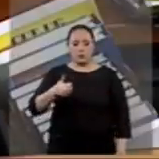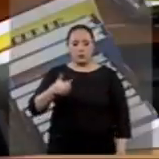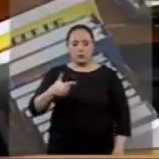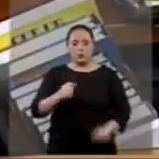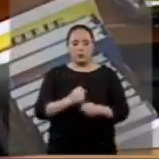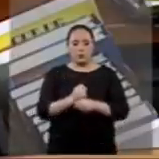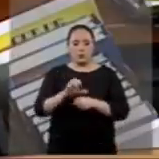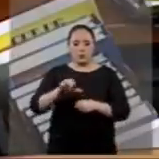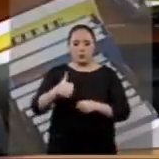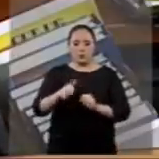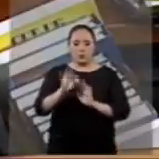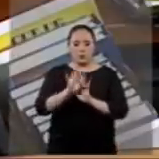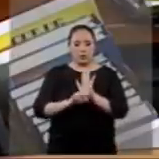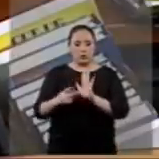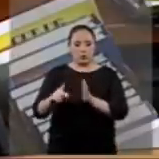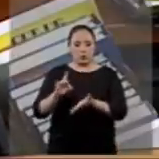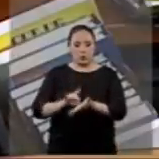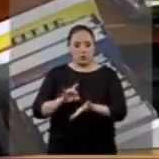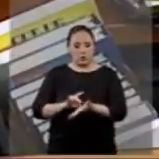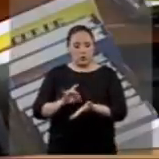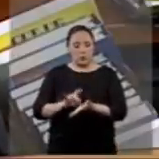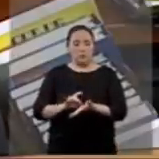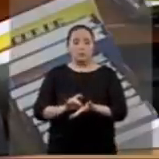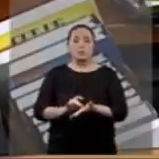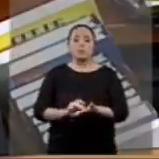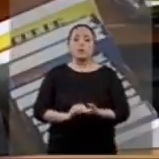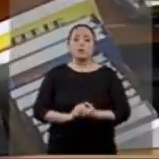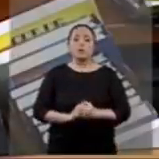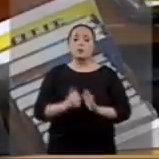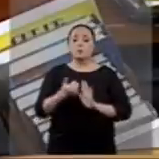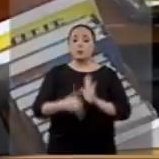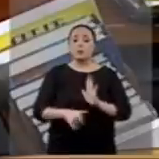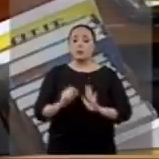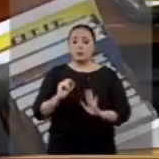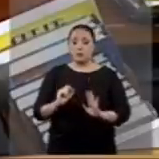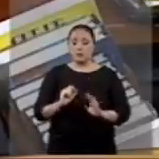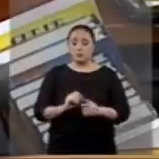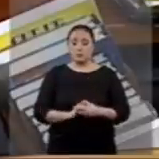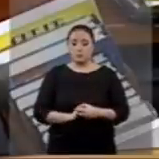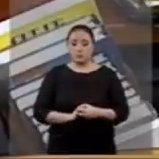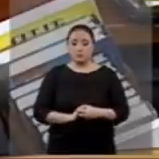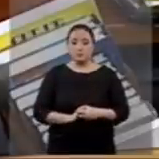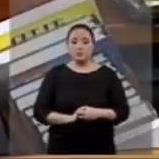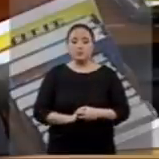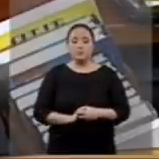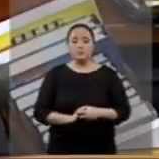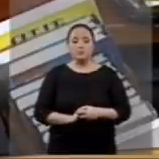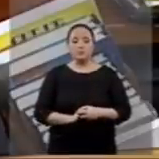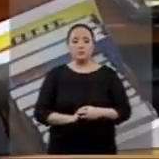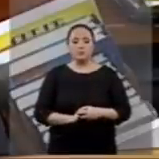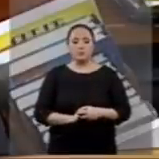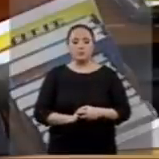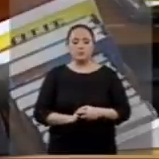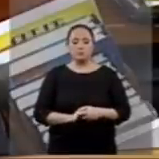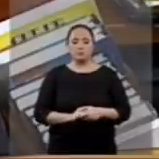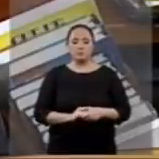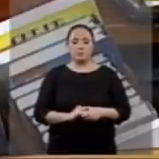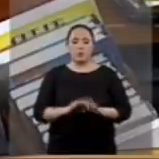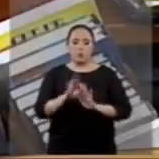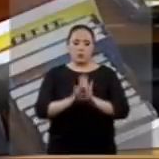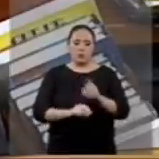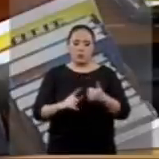8.212/91, na redação original, consignando que, ante a disciplina dos artigos